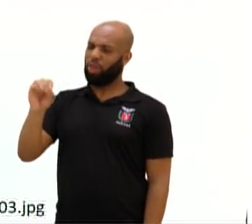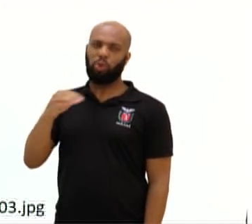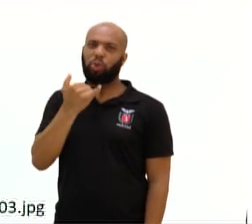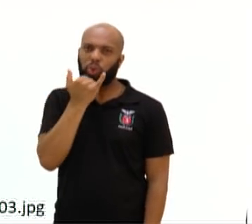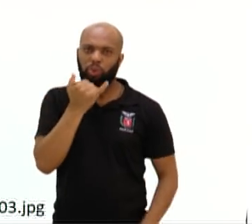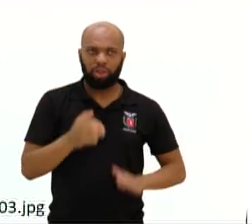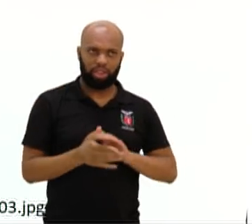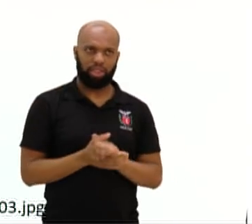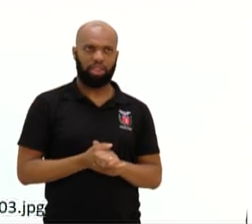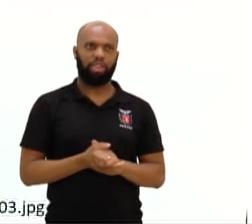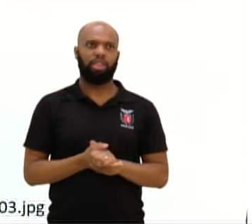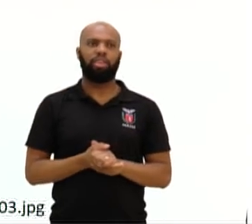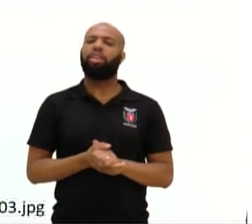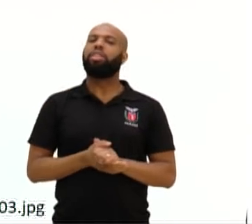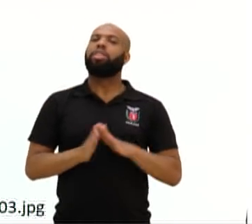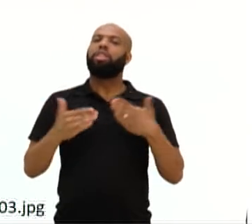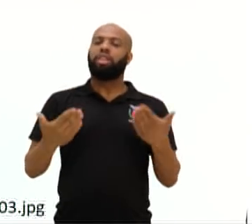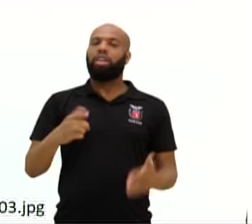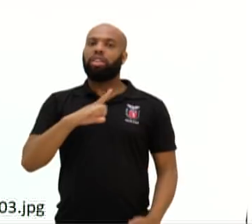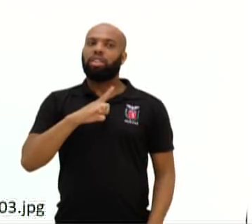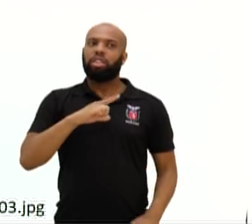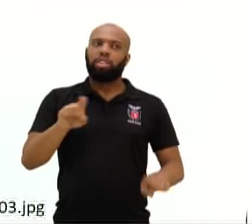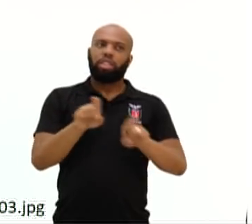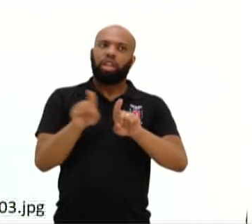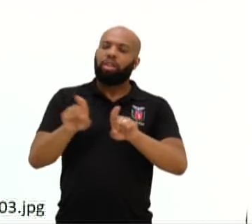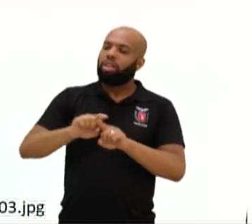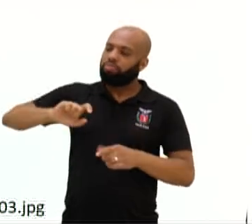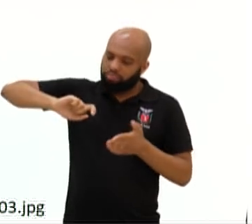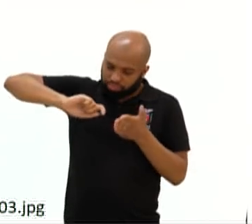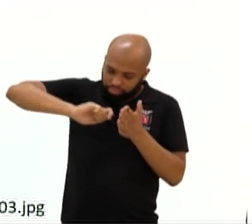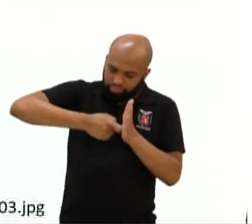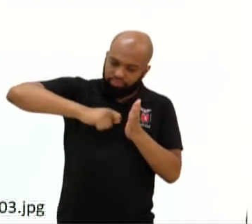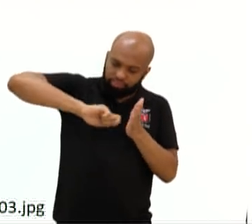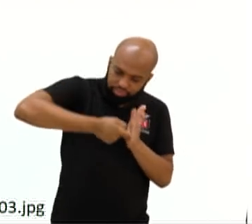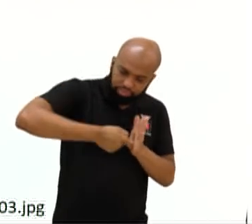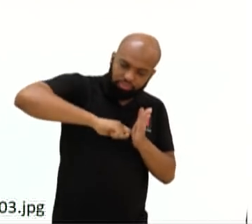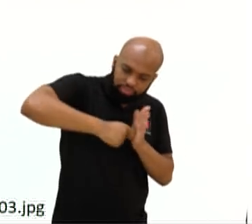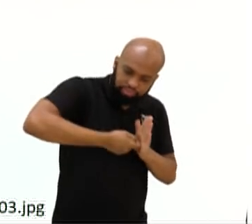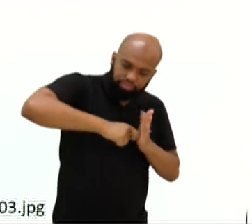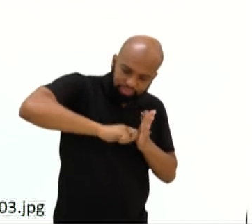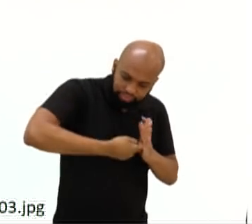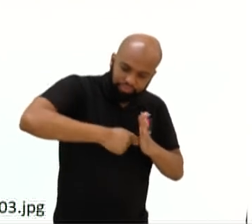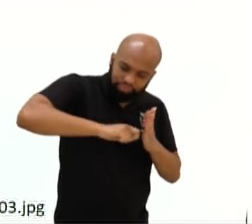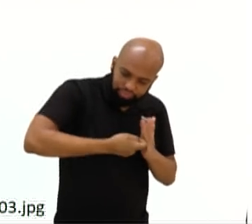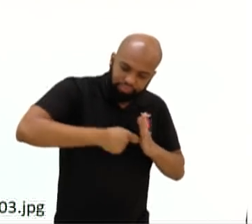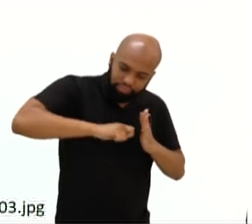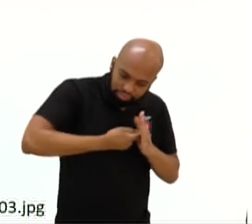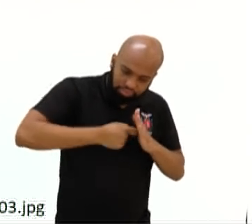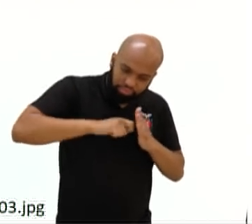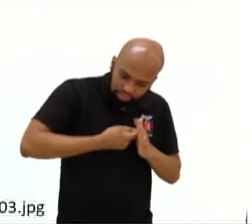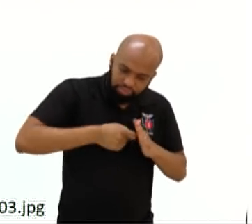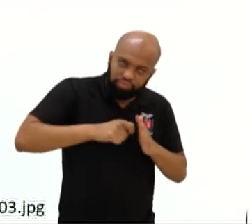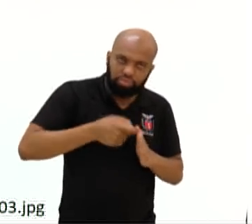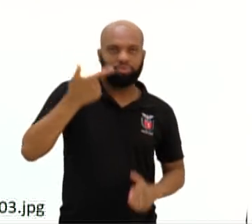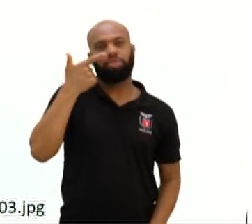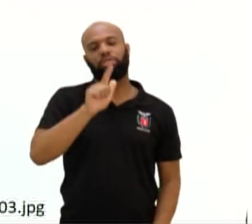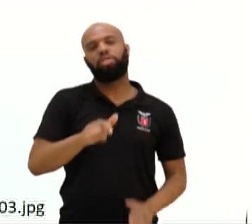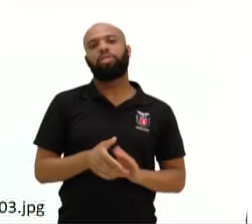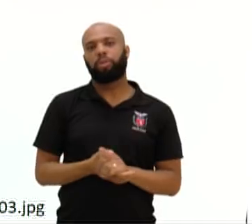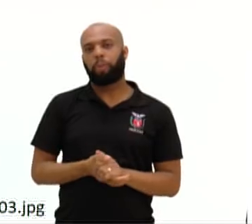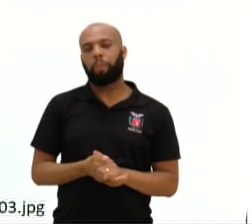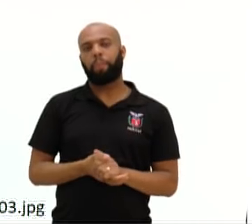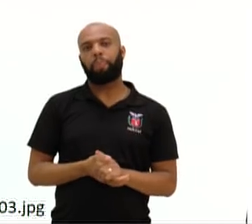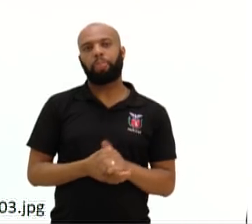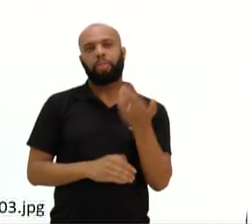o parafuso e esse plano inclinado ele vai se fixando e consegue penetrar na madeira que